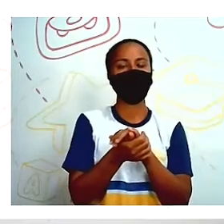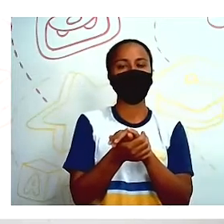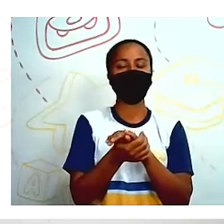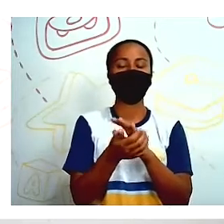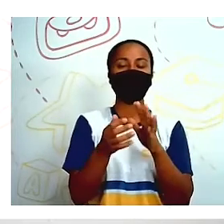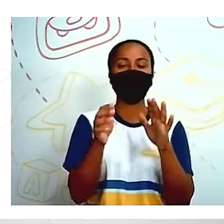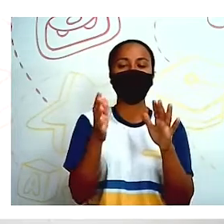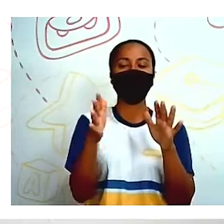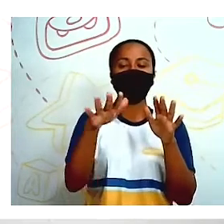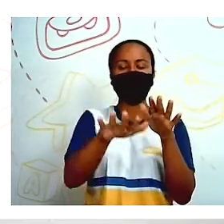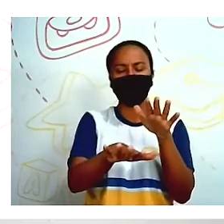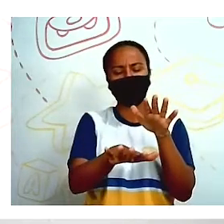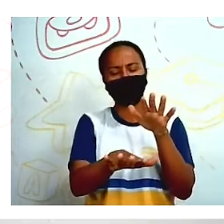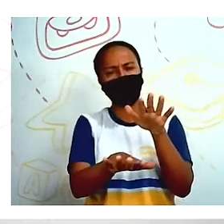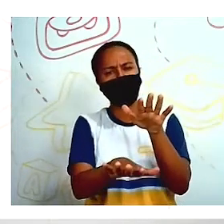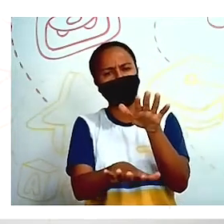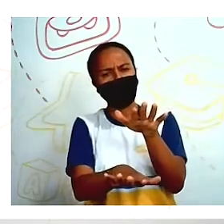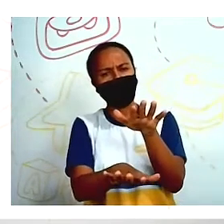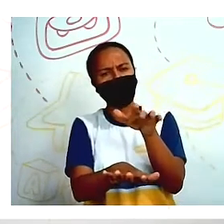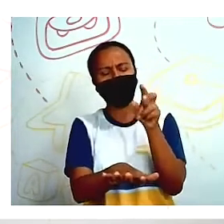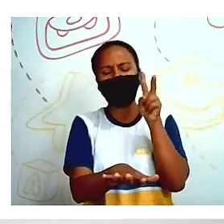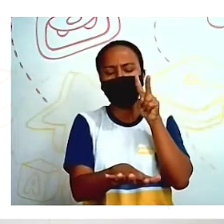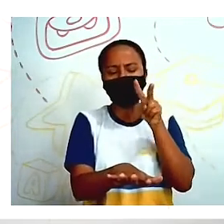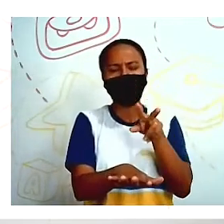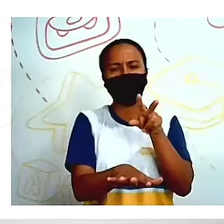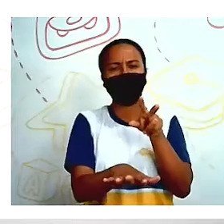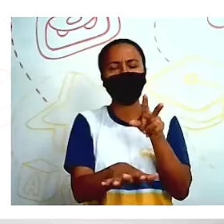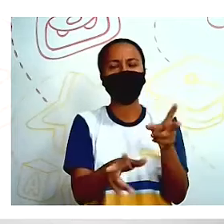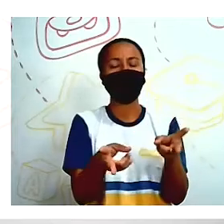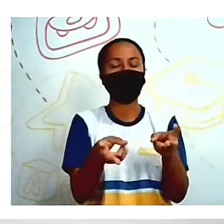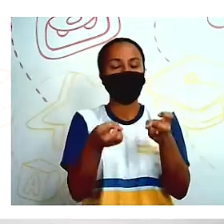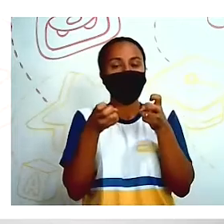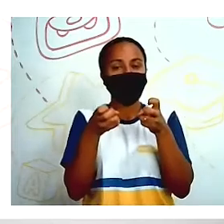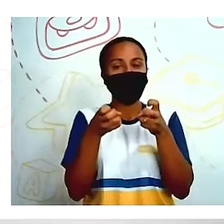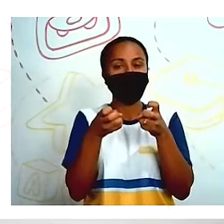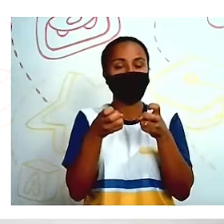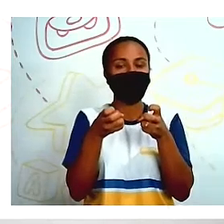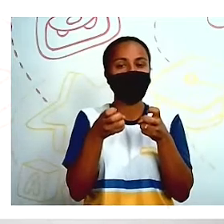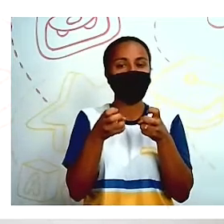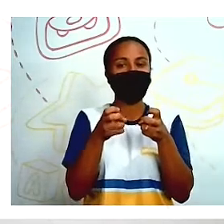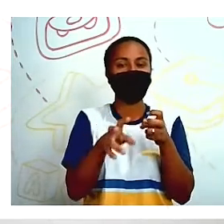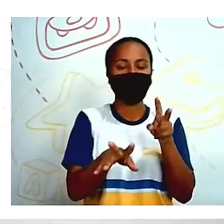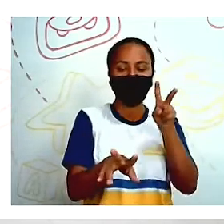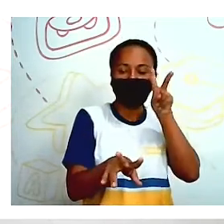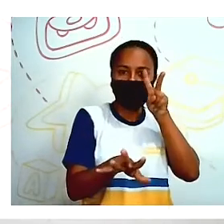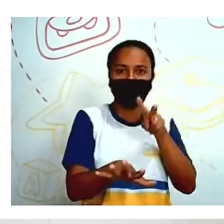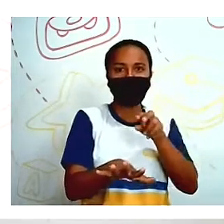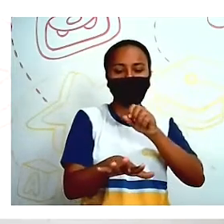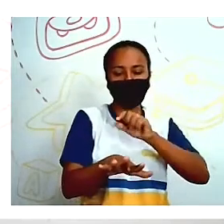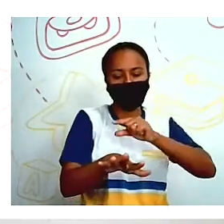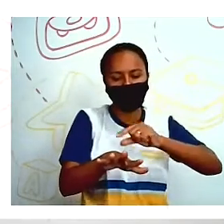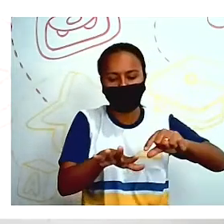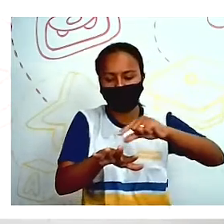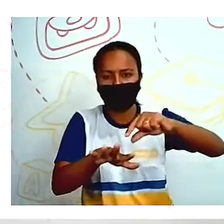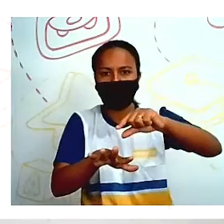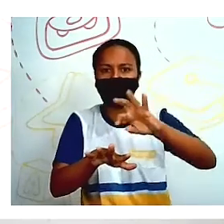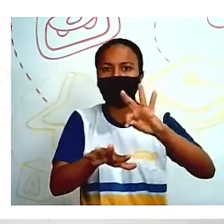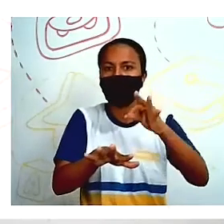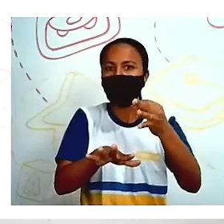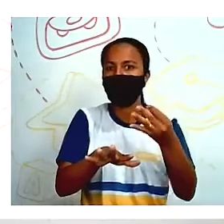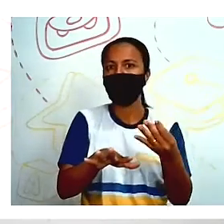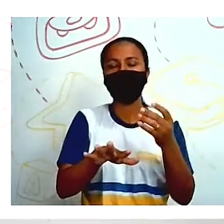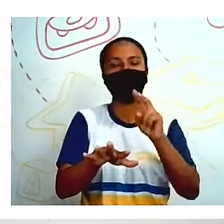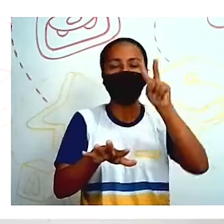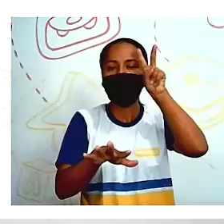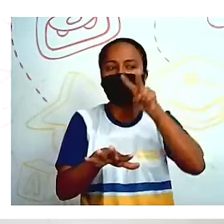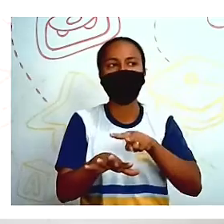mão, na frente do tubo, e foi aí que ele teve um espanto ao ver seus próprios ossos projetados na tela. Então, a